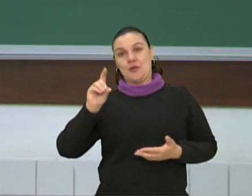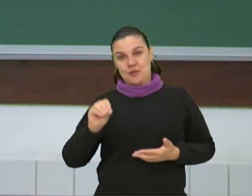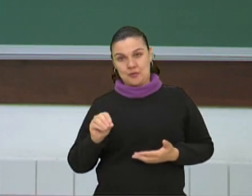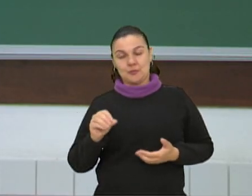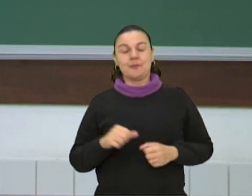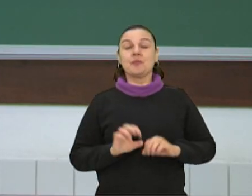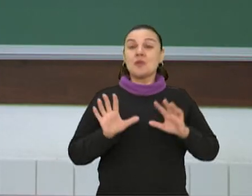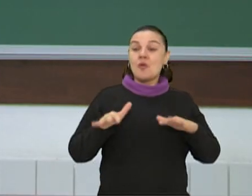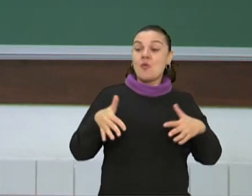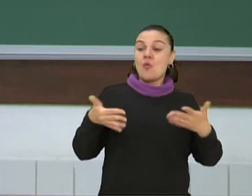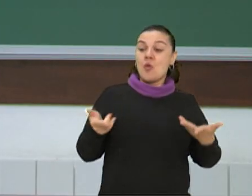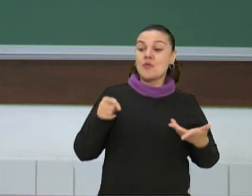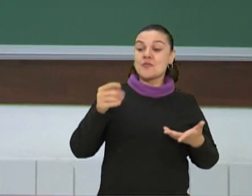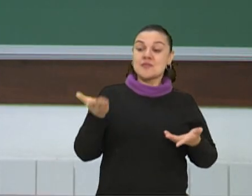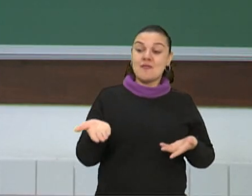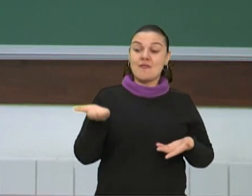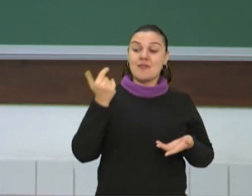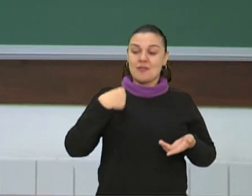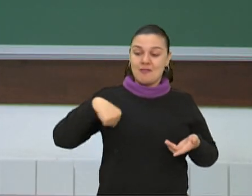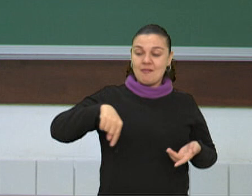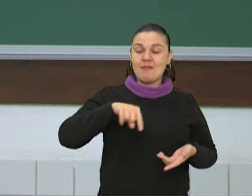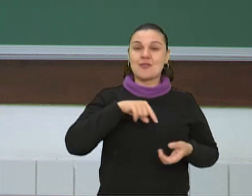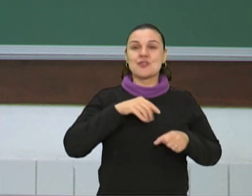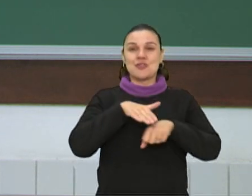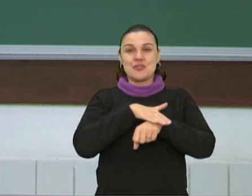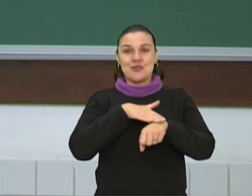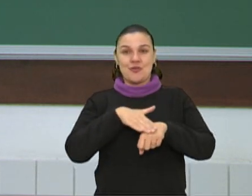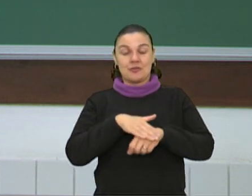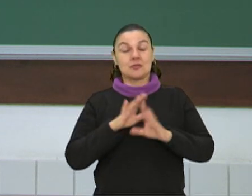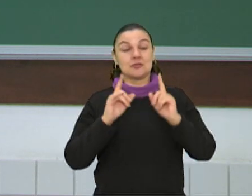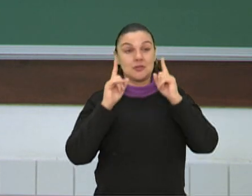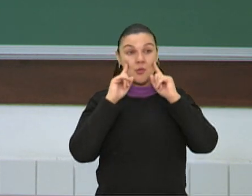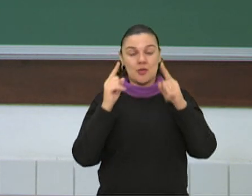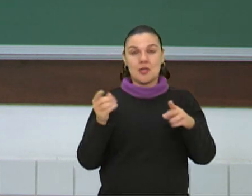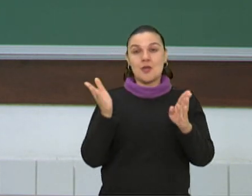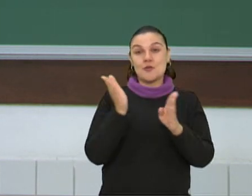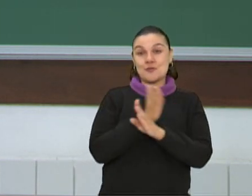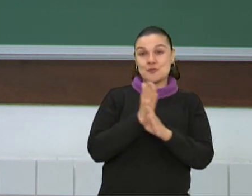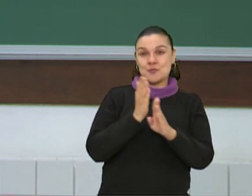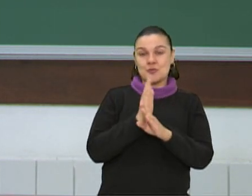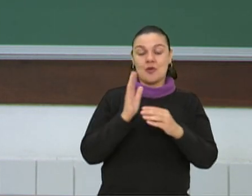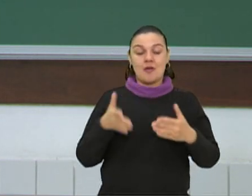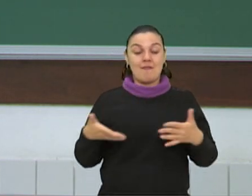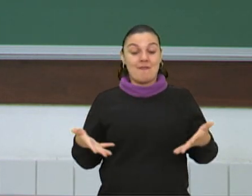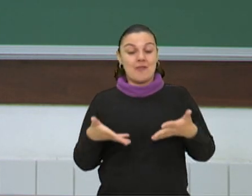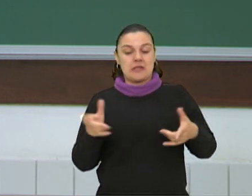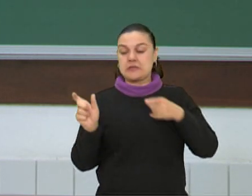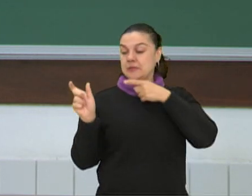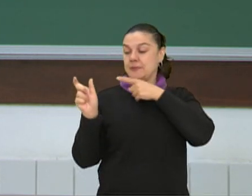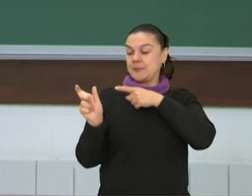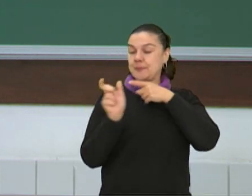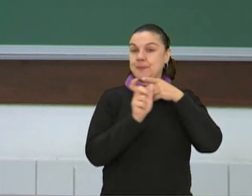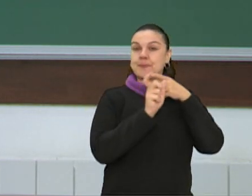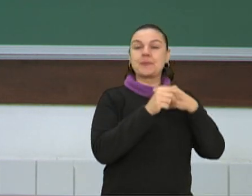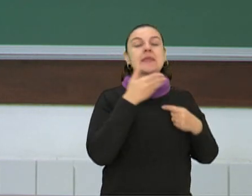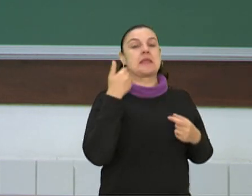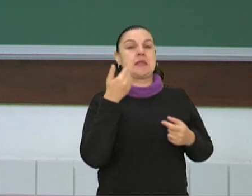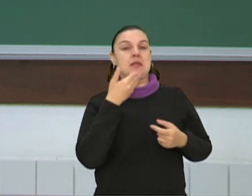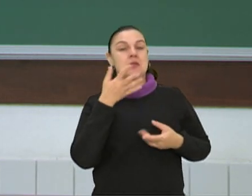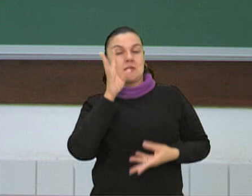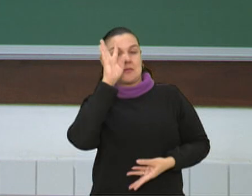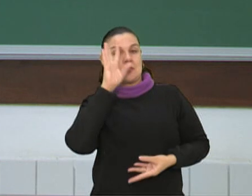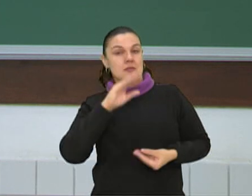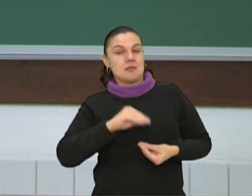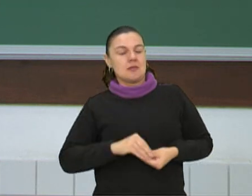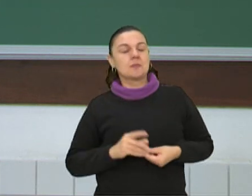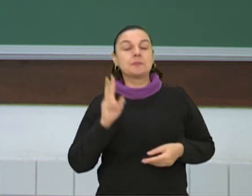nós conversamos. No modo subjuntivo, em particular, nos auxilia muito essas partículas. E lembrando